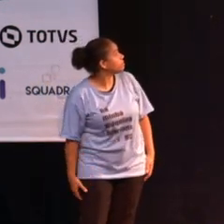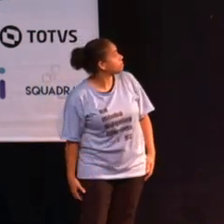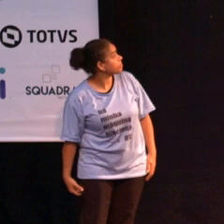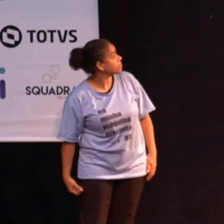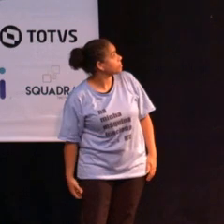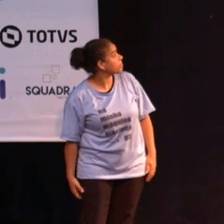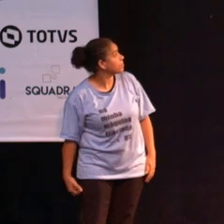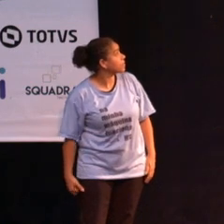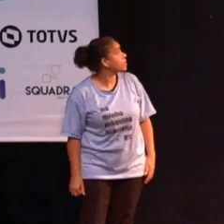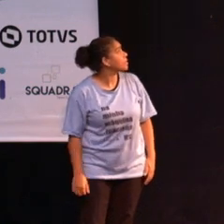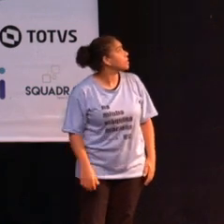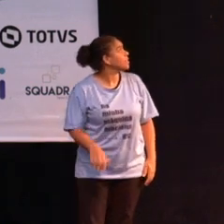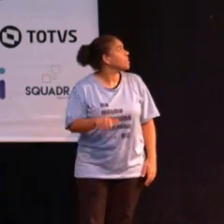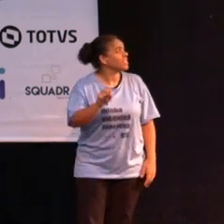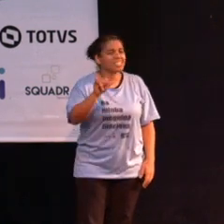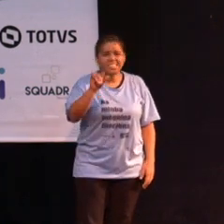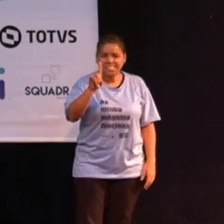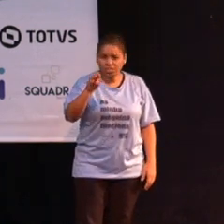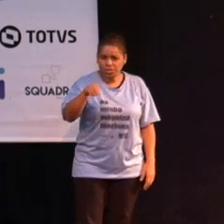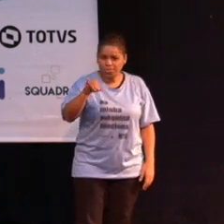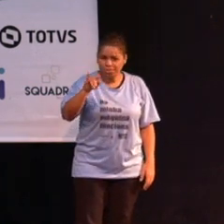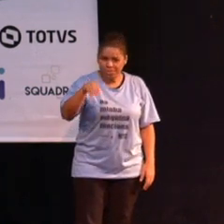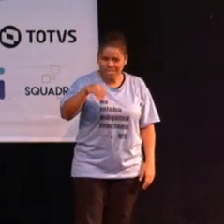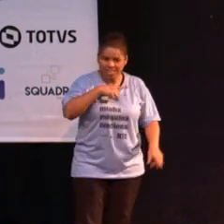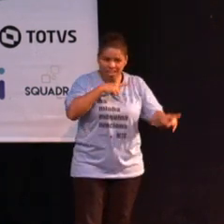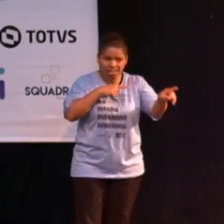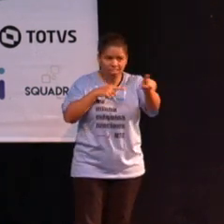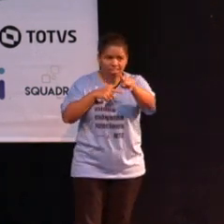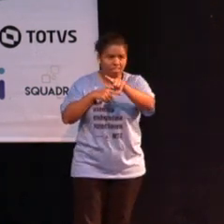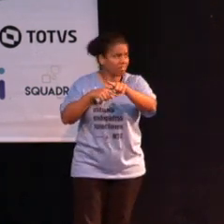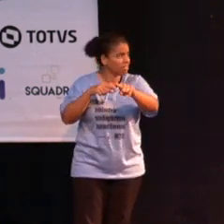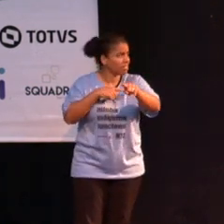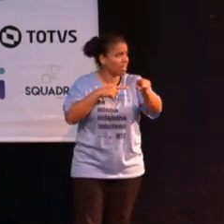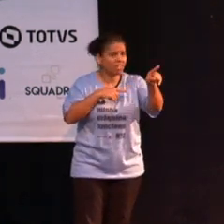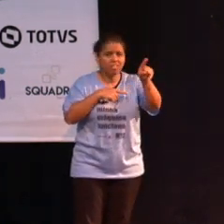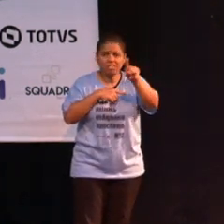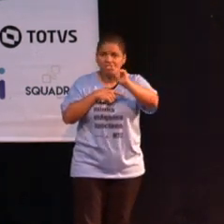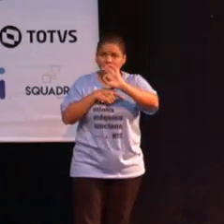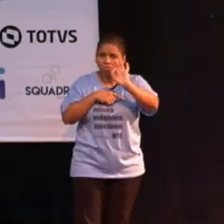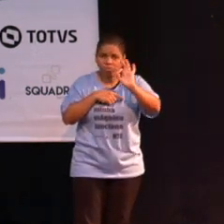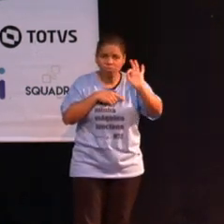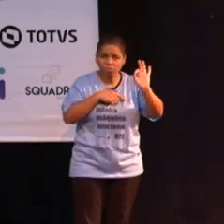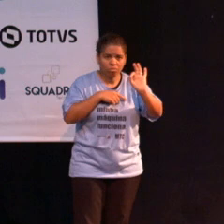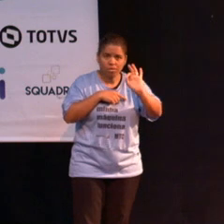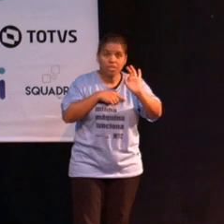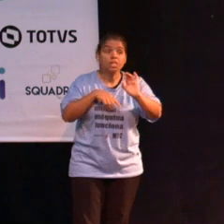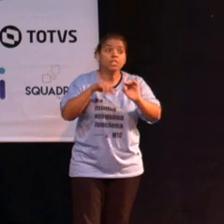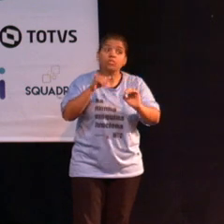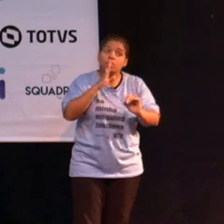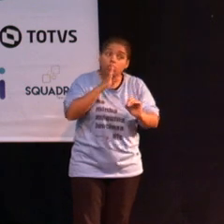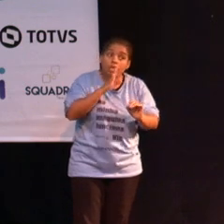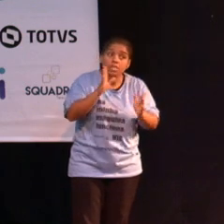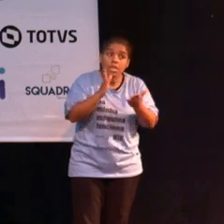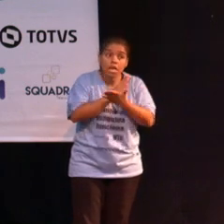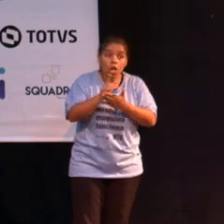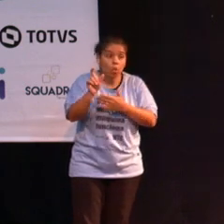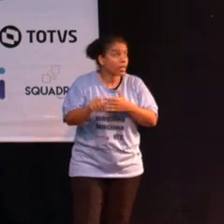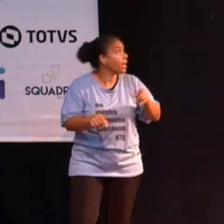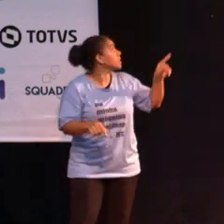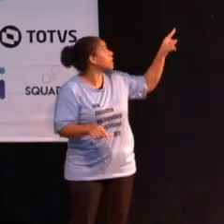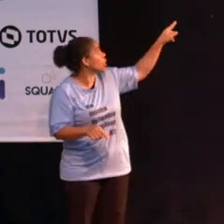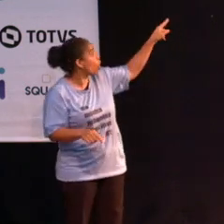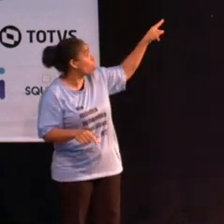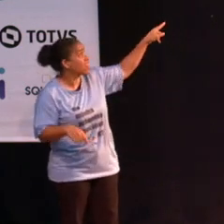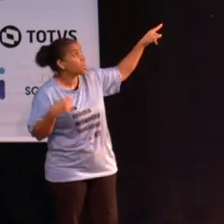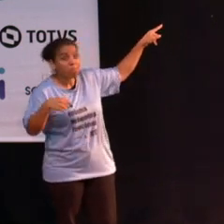tem que ter certeza de minha equipe levantou se não tem se você conhecer alguém isso aí ó